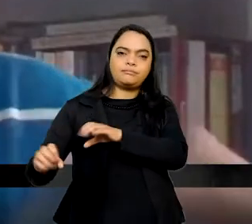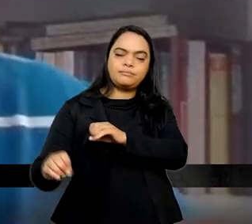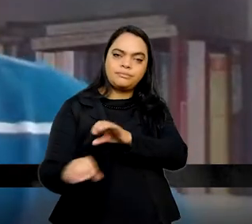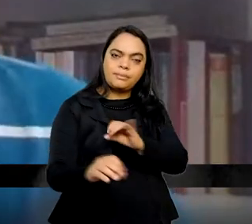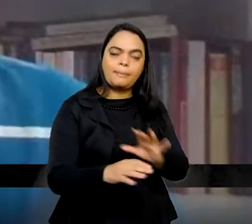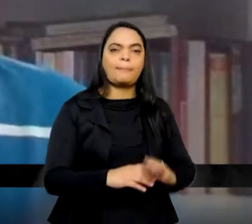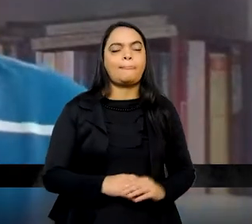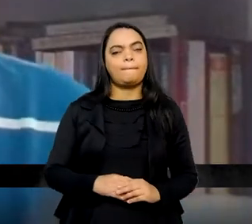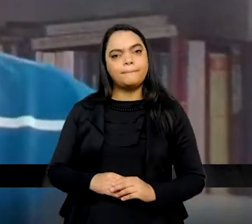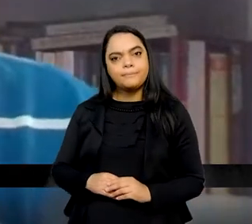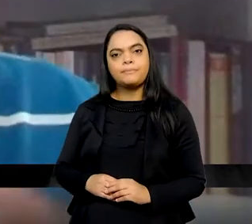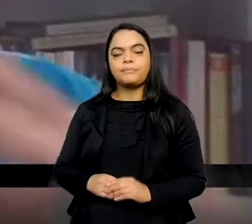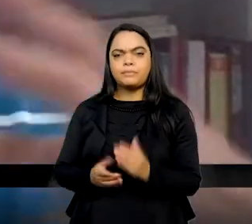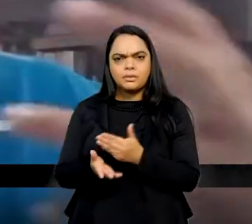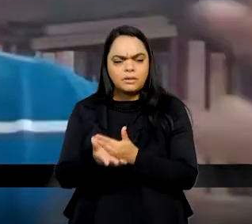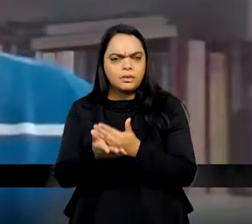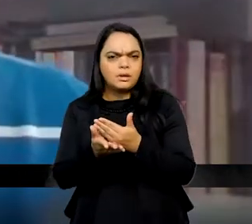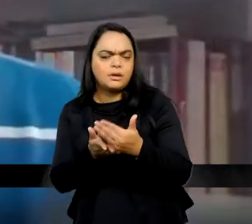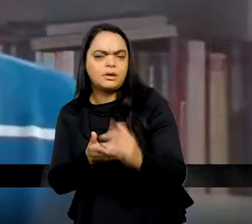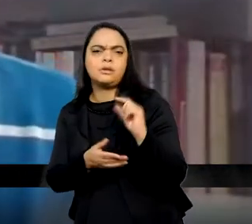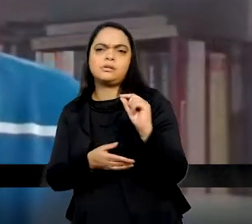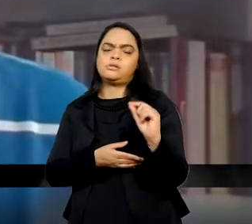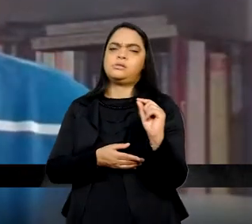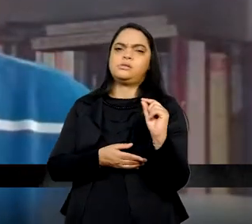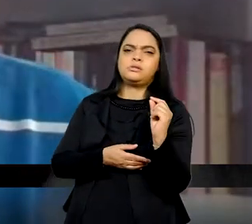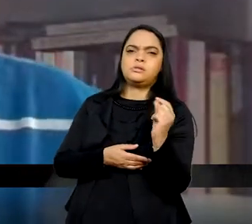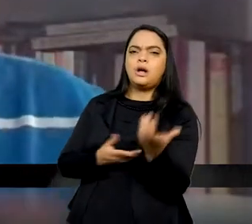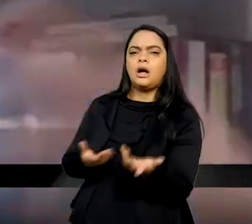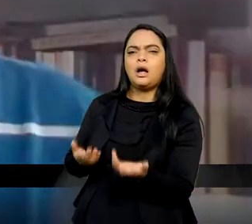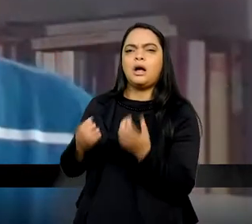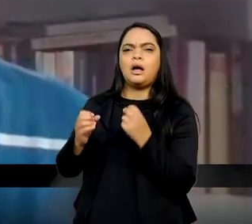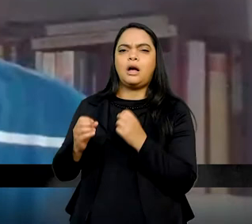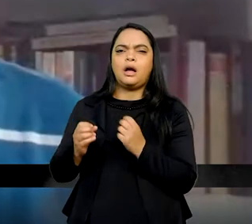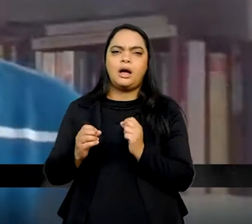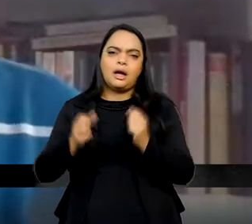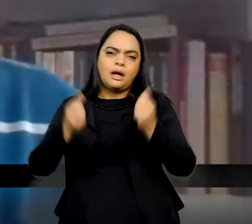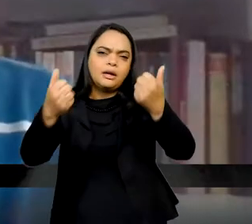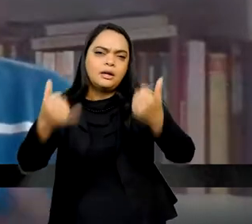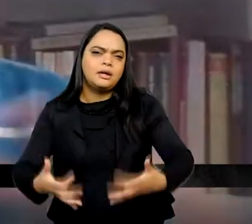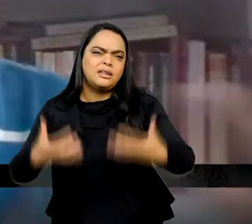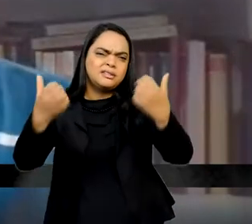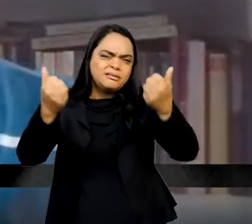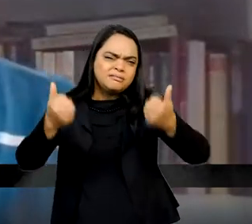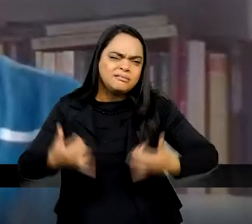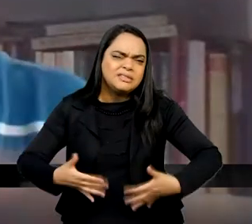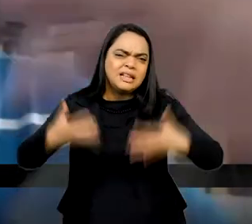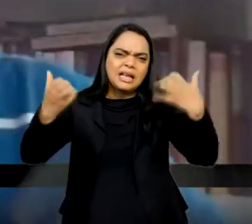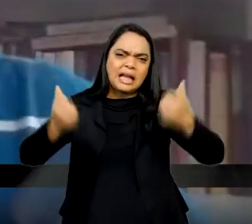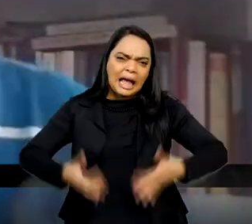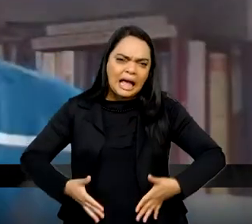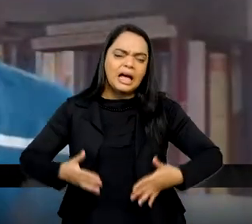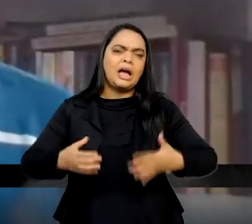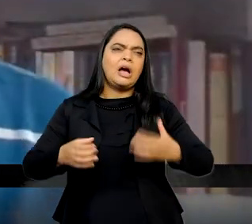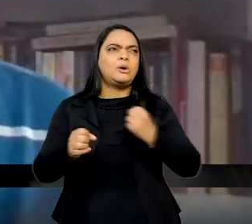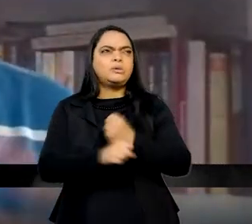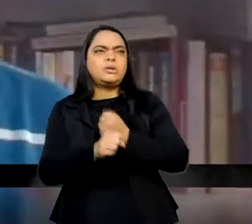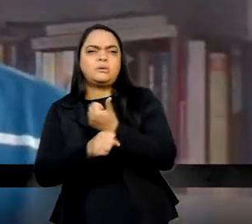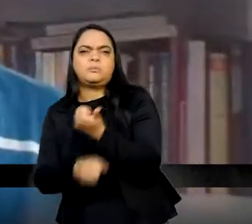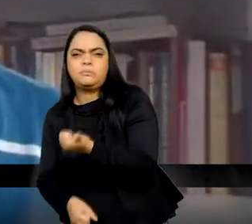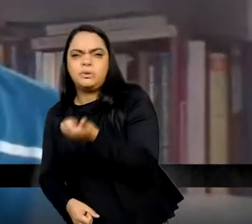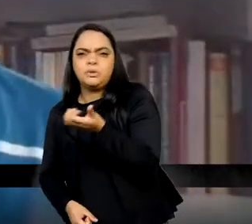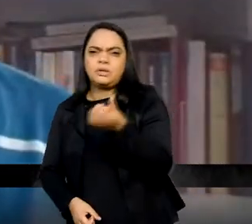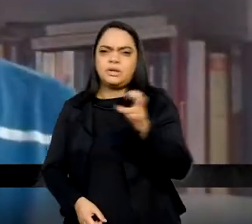gente começava a estudar toda aquela parte complexa, né, que é muito bastante, que é entre